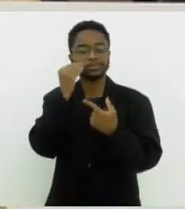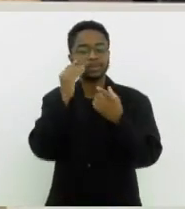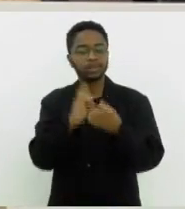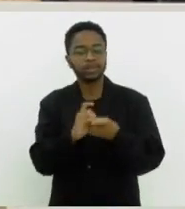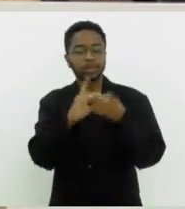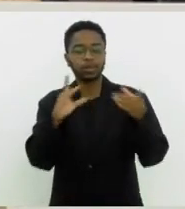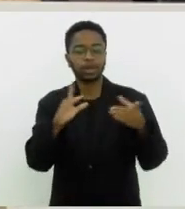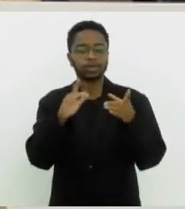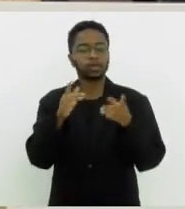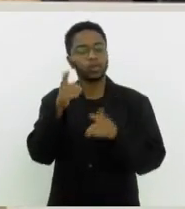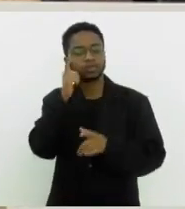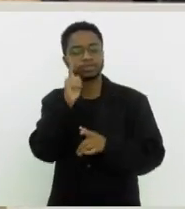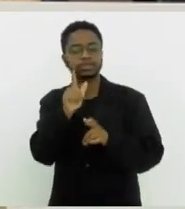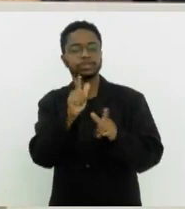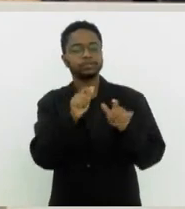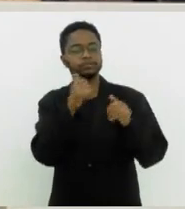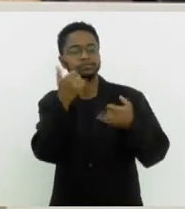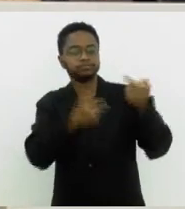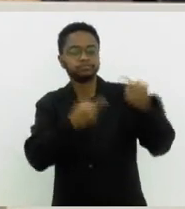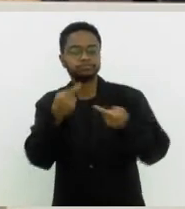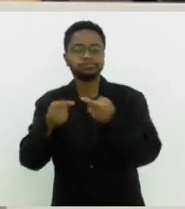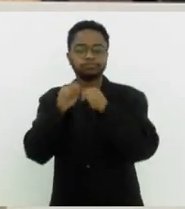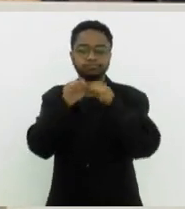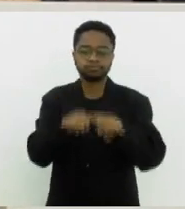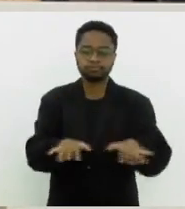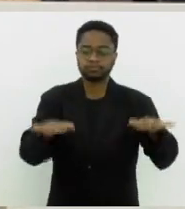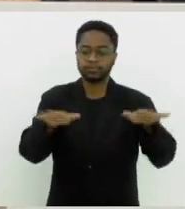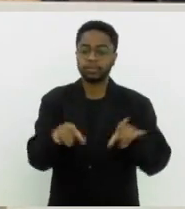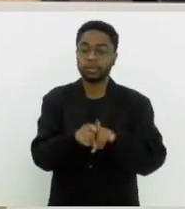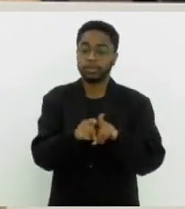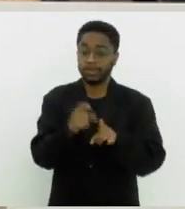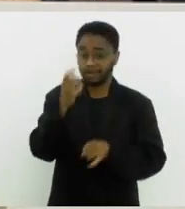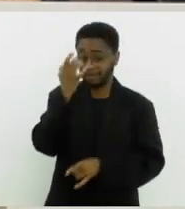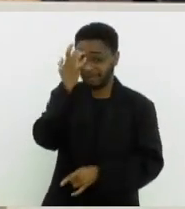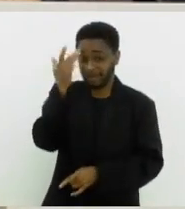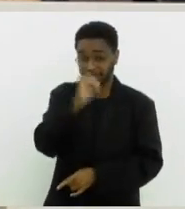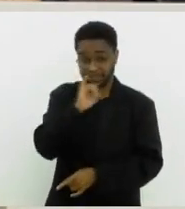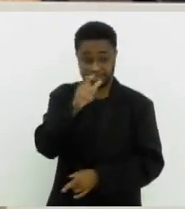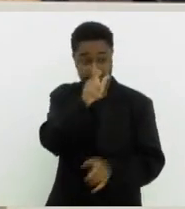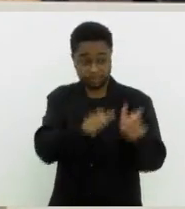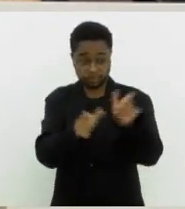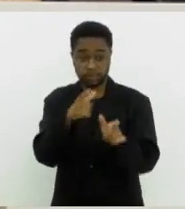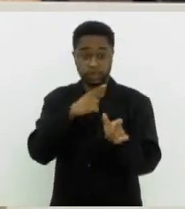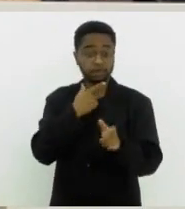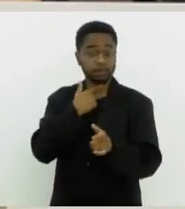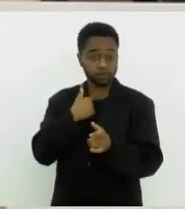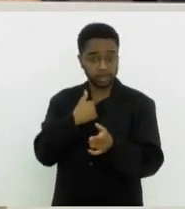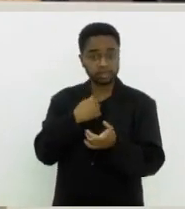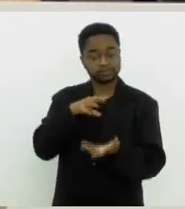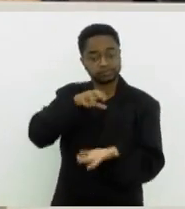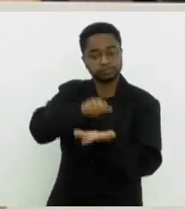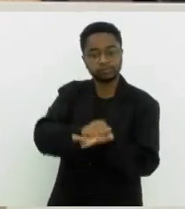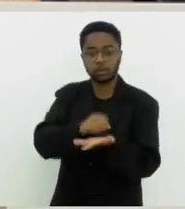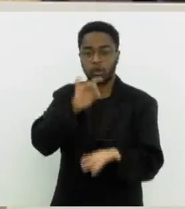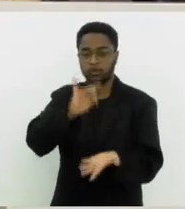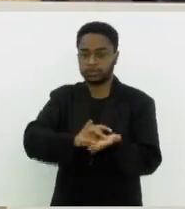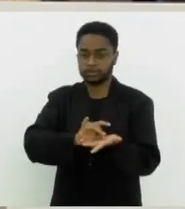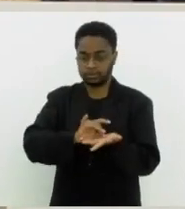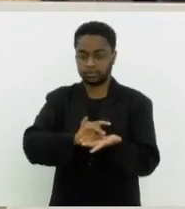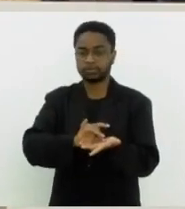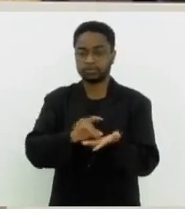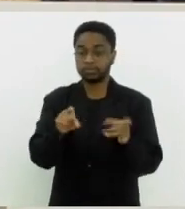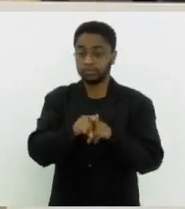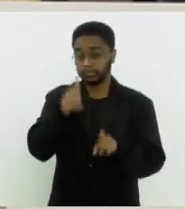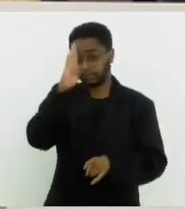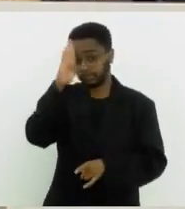assunto e facilitar quem quer deixar esse desejo expresso de forma oficial, principalmente